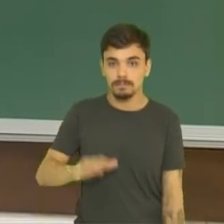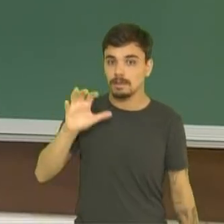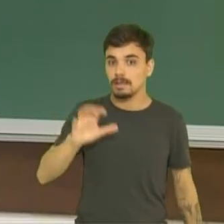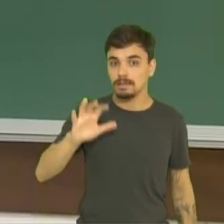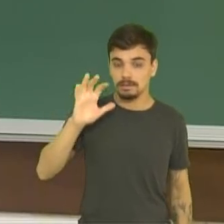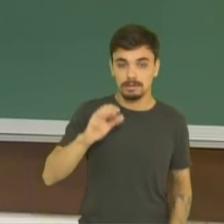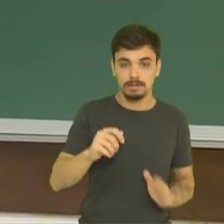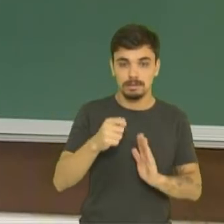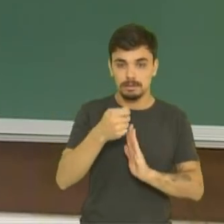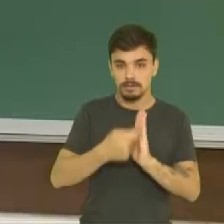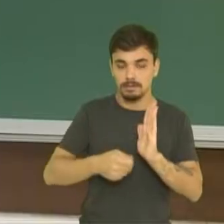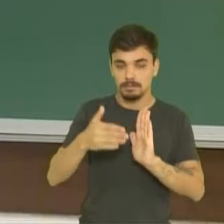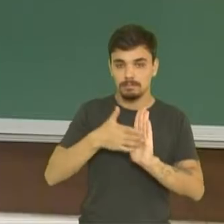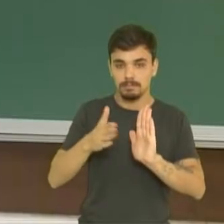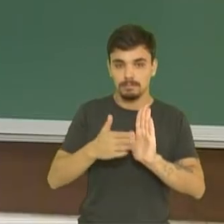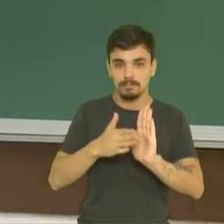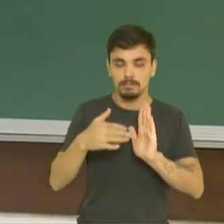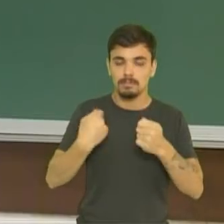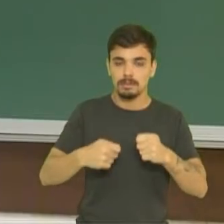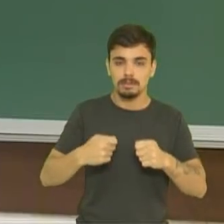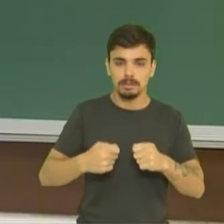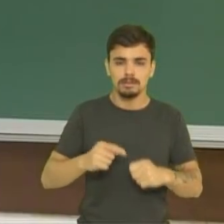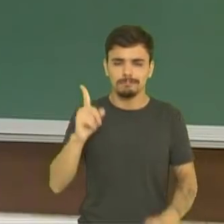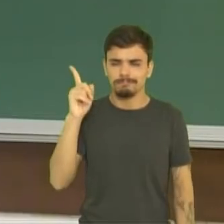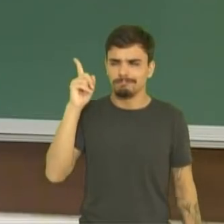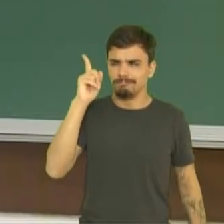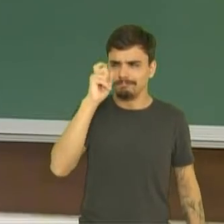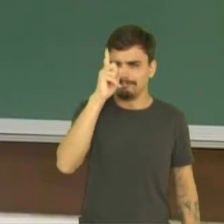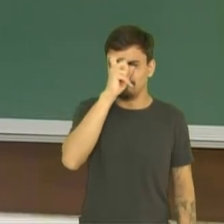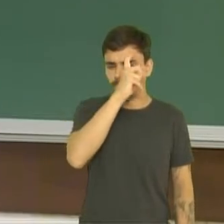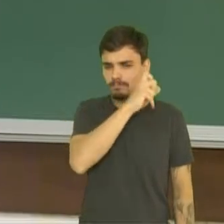redação, essa proposta tem que ser algo possível,